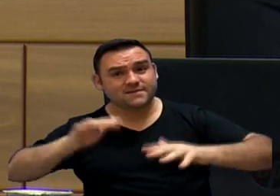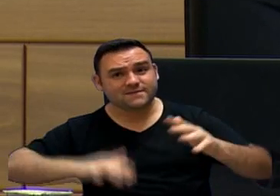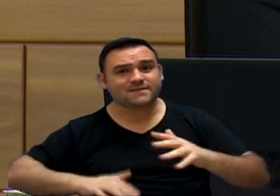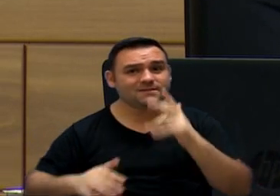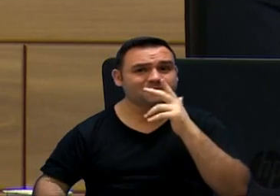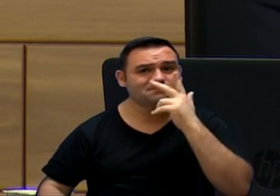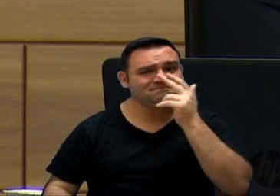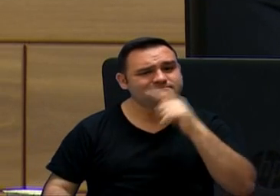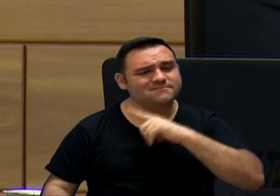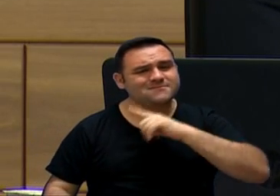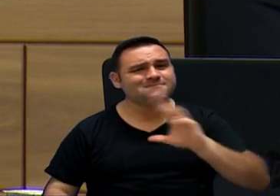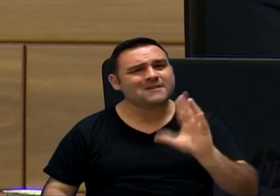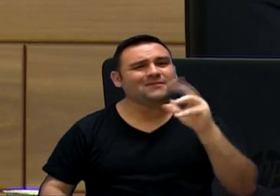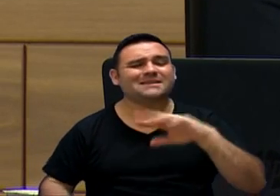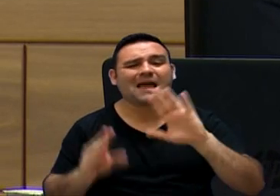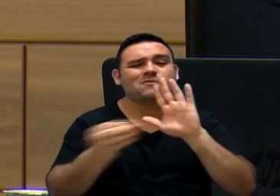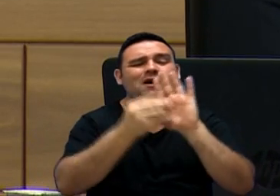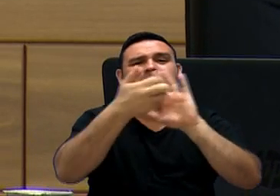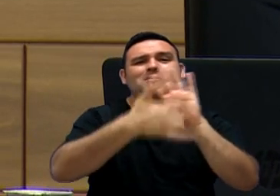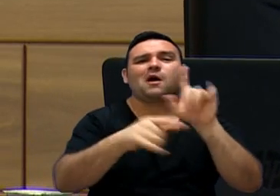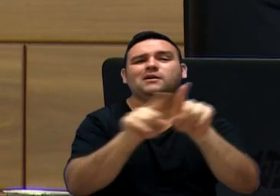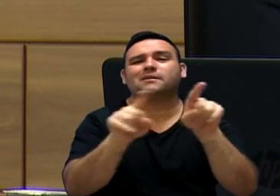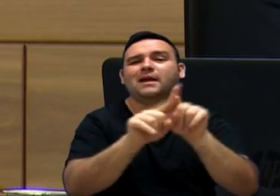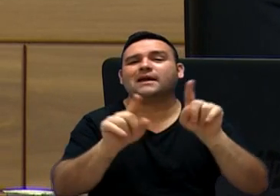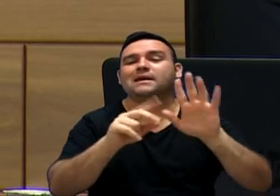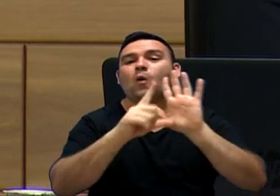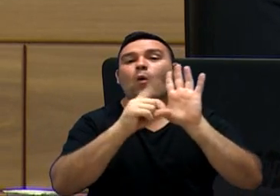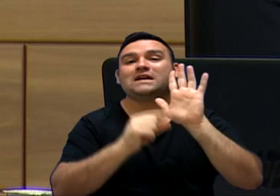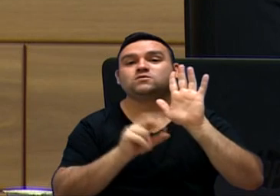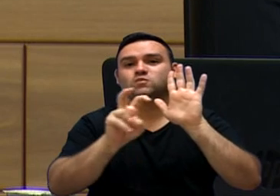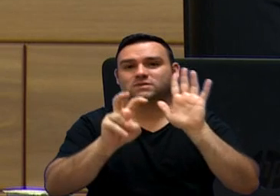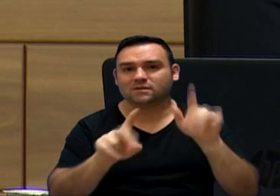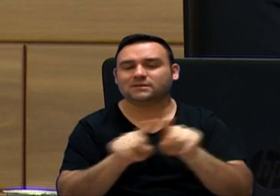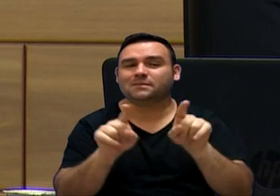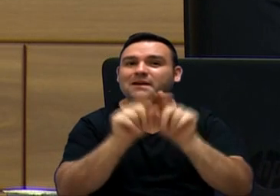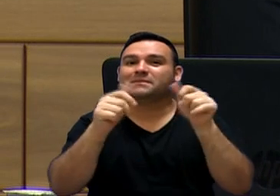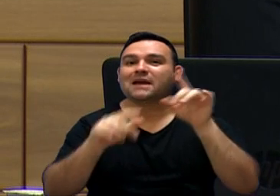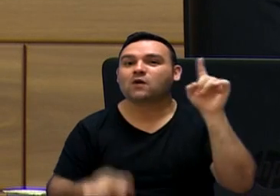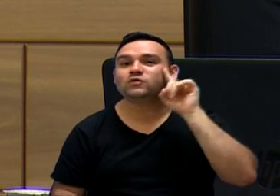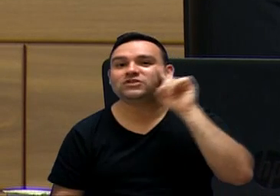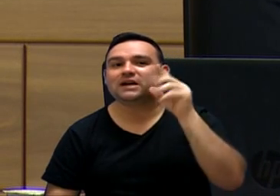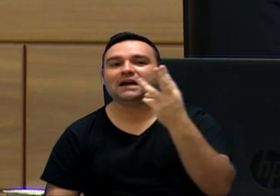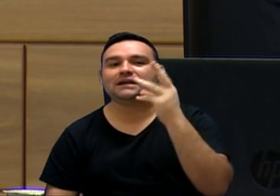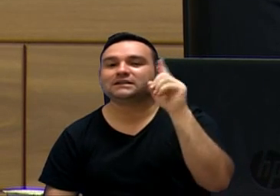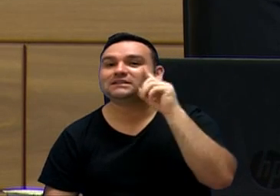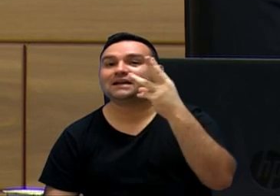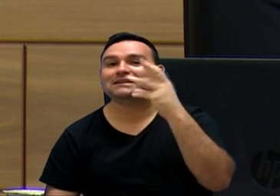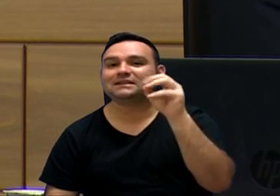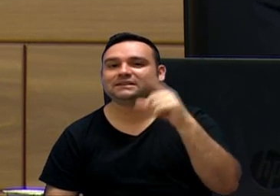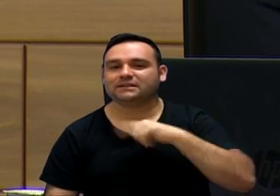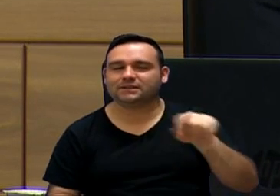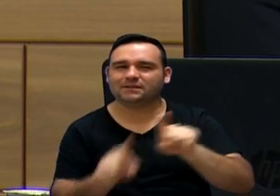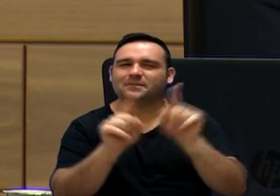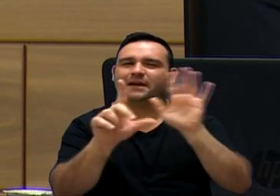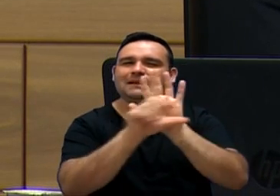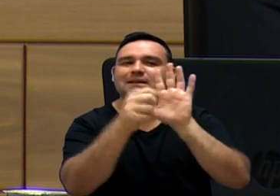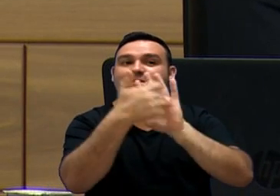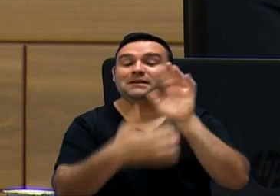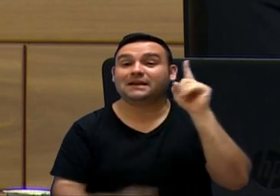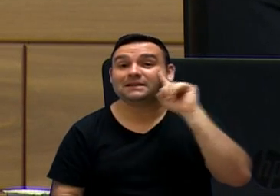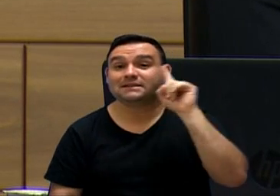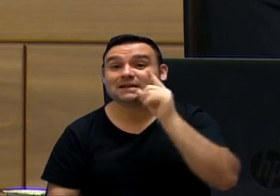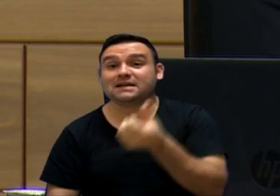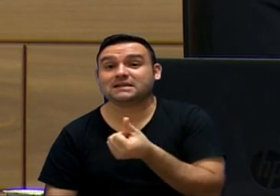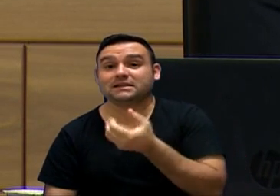acaba acontecendo de colocar, colocou até a questão do artigo 5º, que é dos dias, de 30 dias, no caso, na lei estava